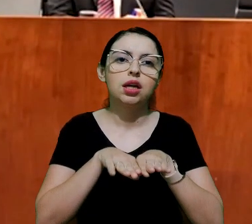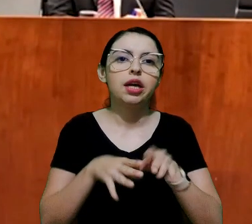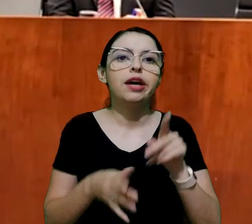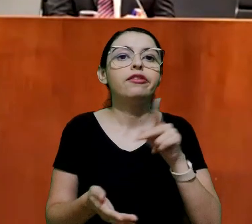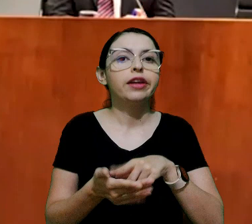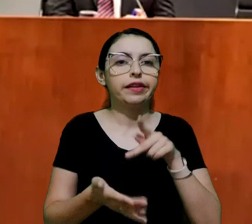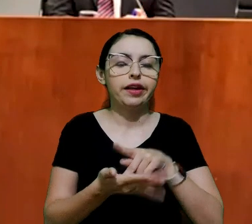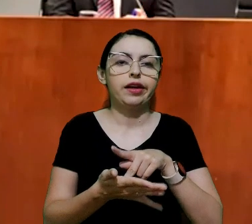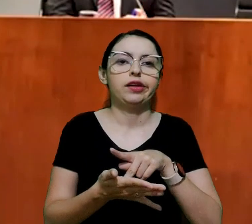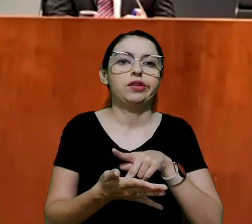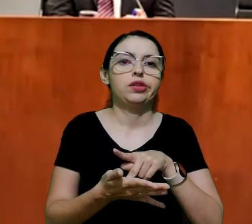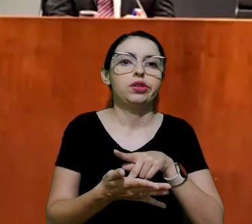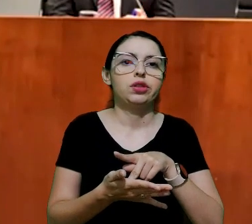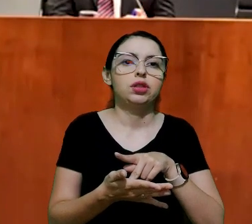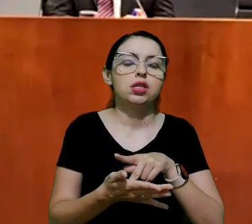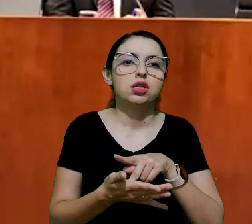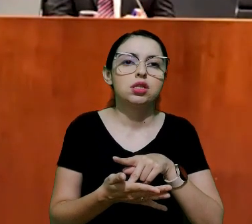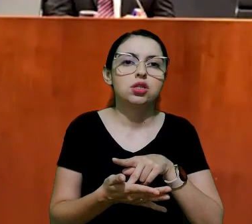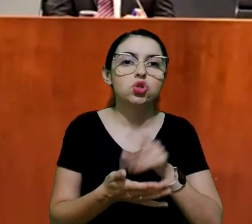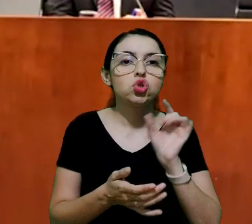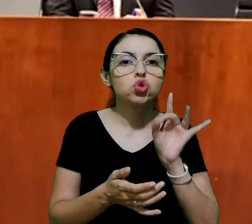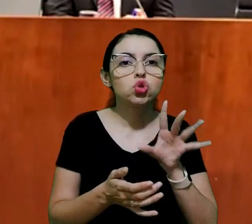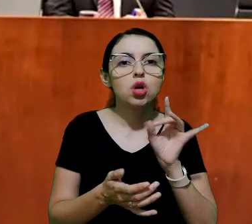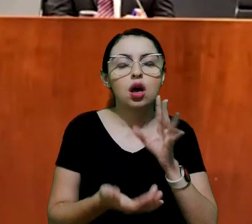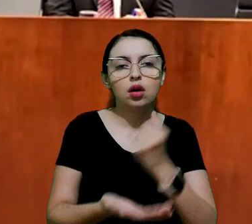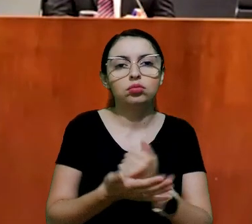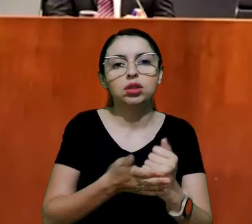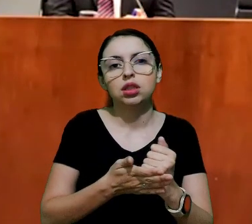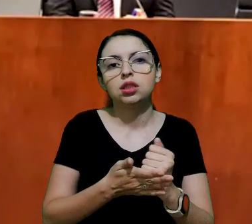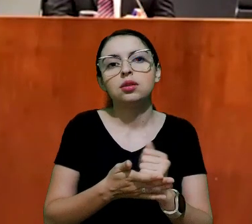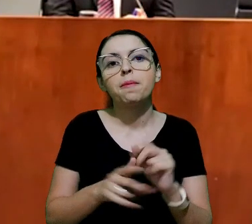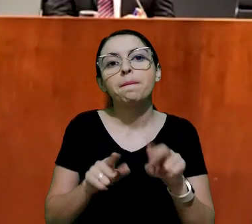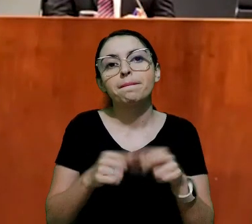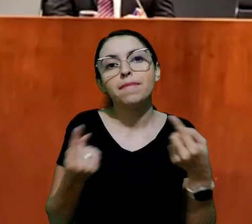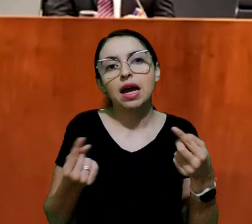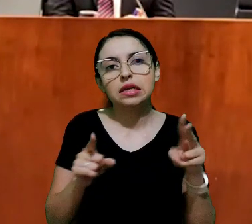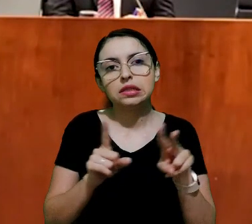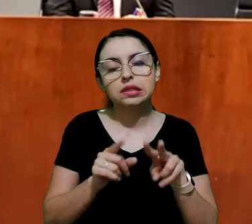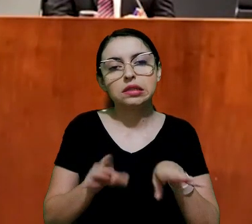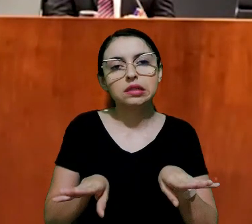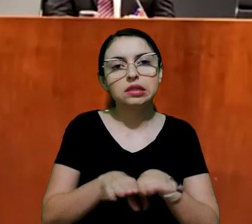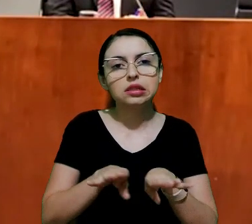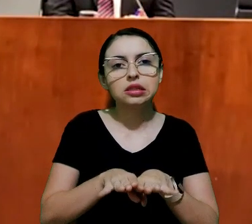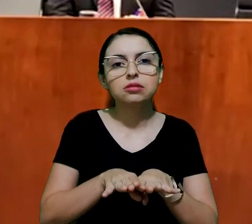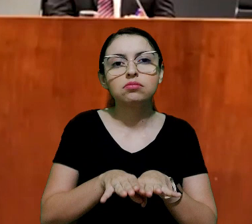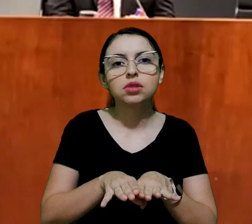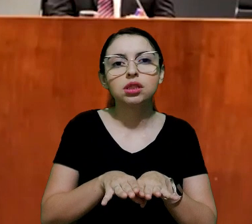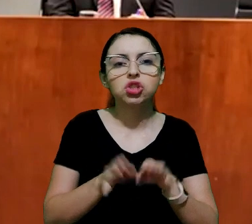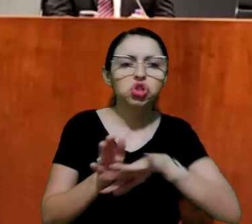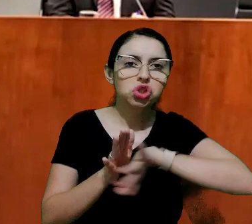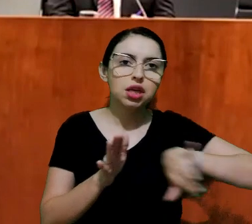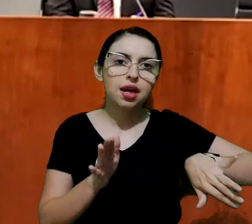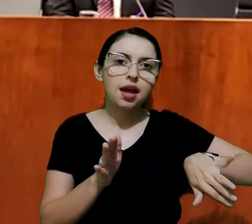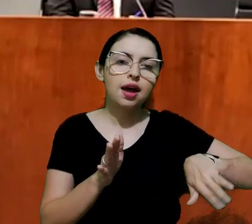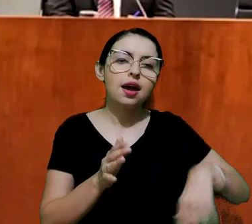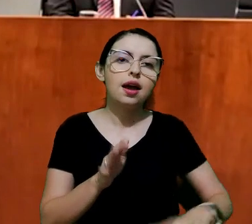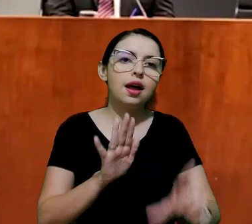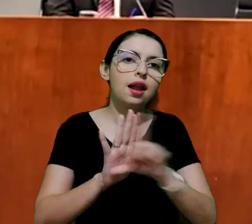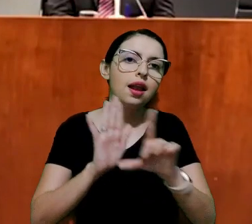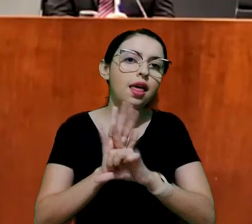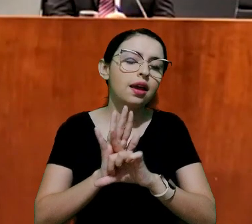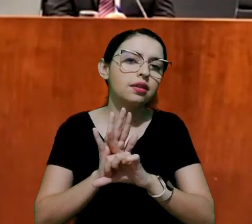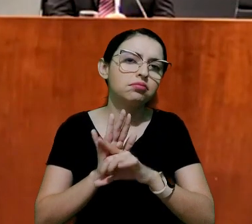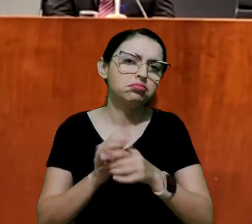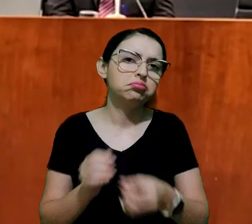verdade, não só fazer o testamento, como tirar a legítima. É melhor